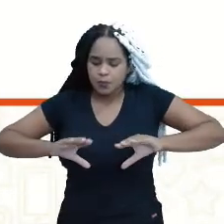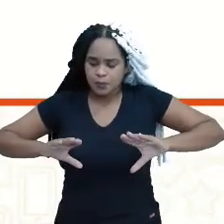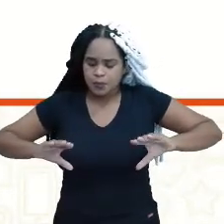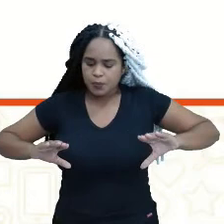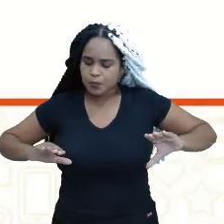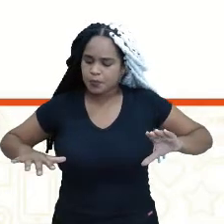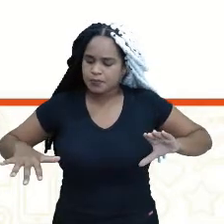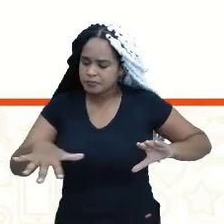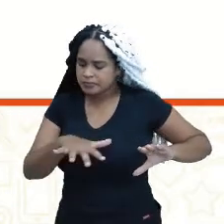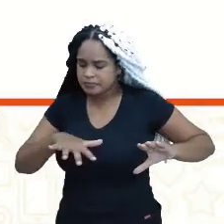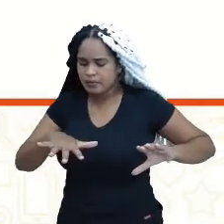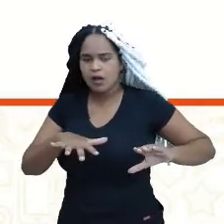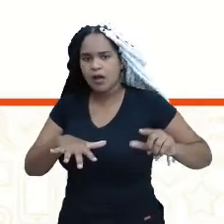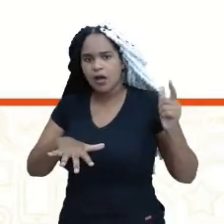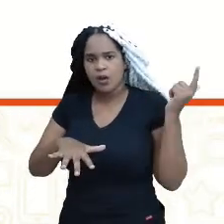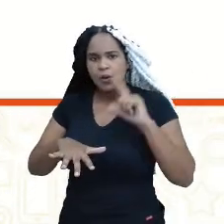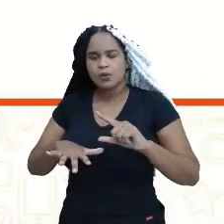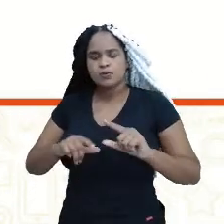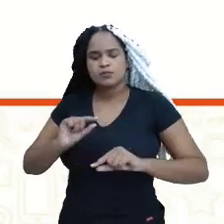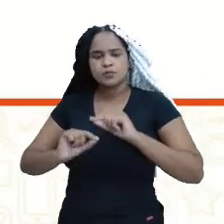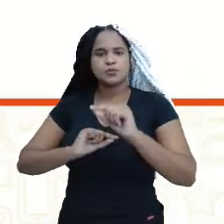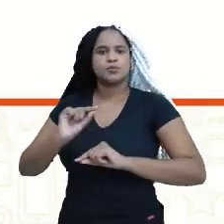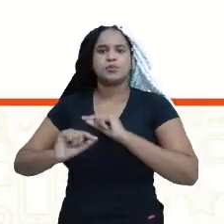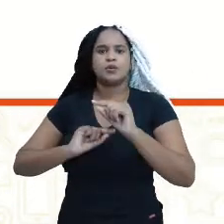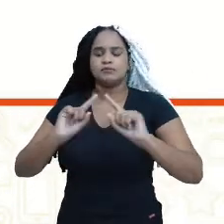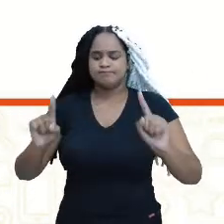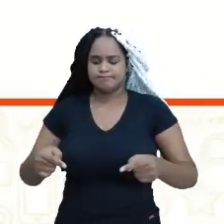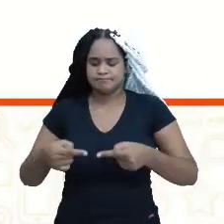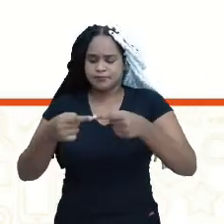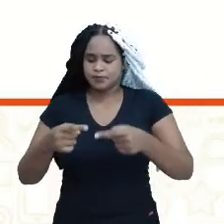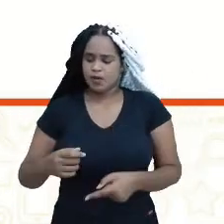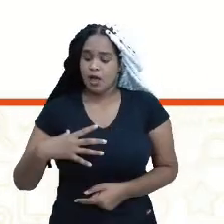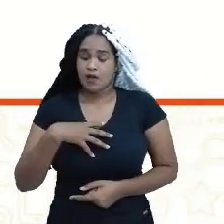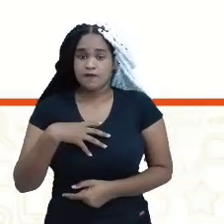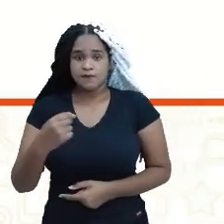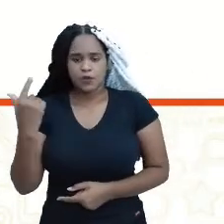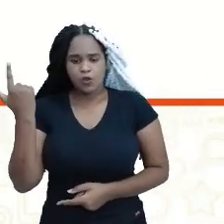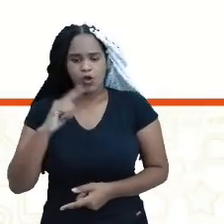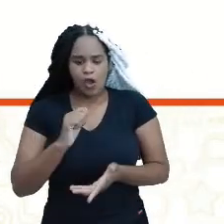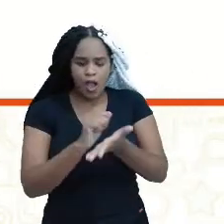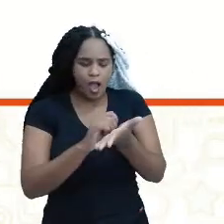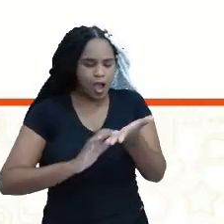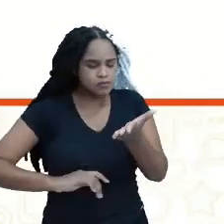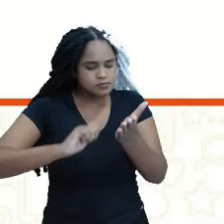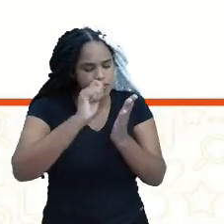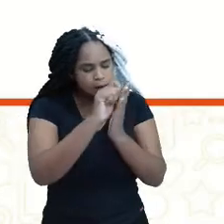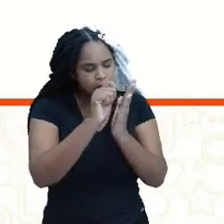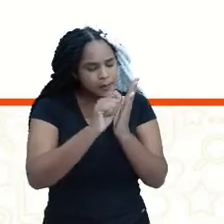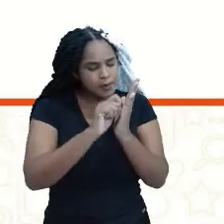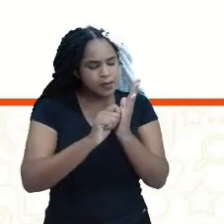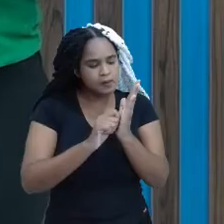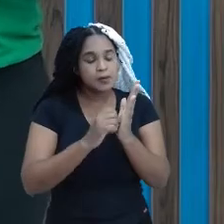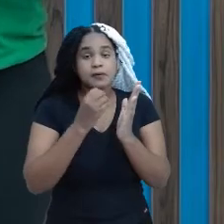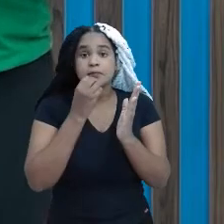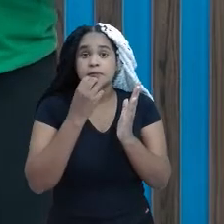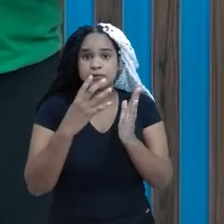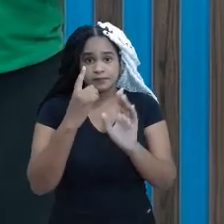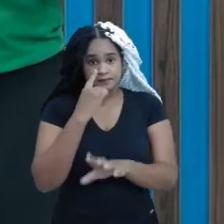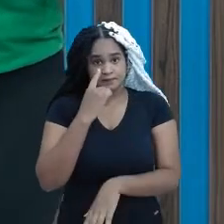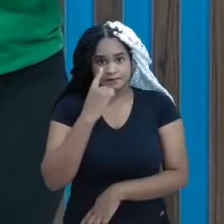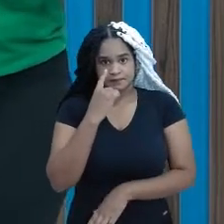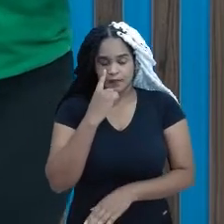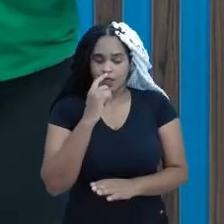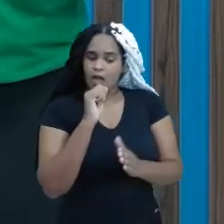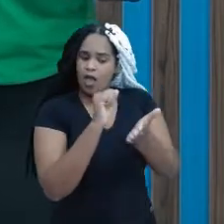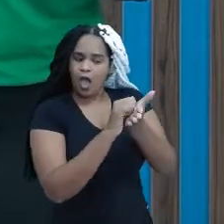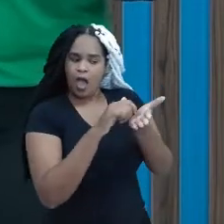ele consiga resolver, que ele consiga fazer a atividade dele. Agora, quando falamos em resolver a